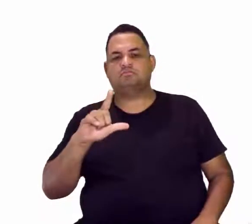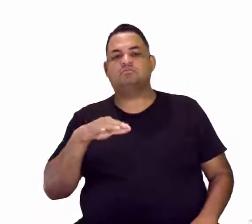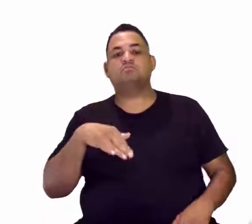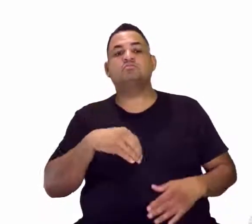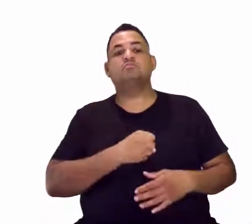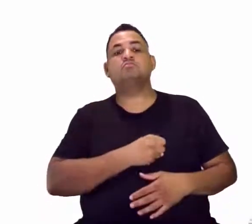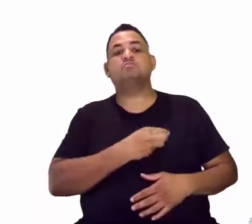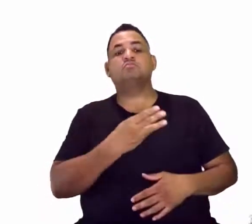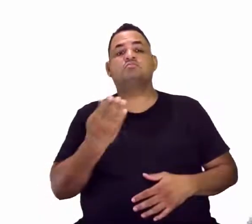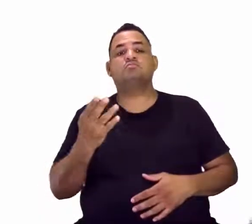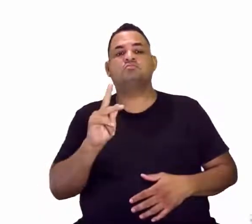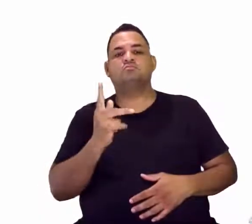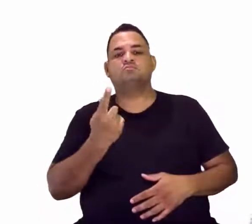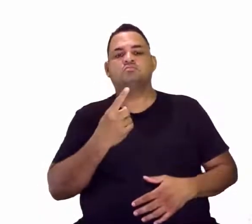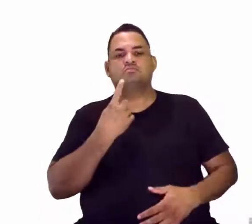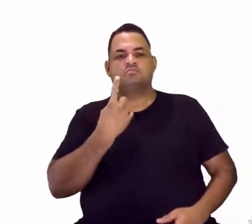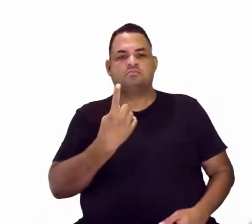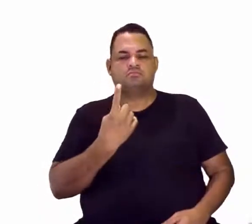tem?